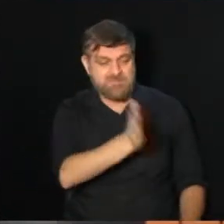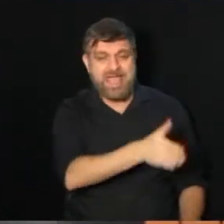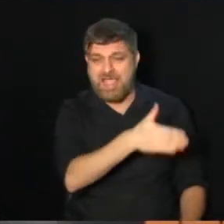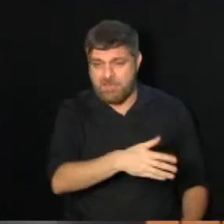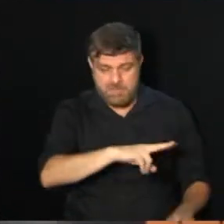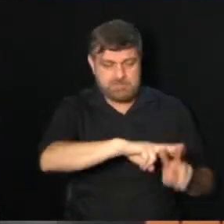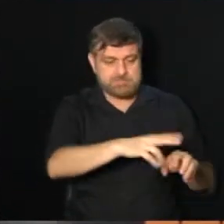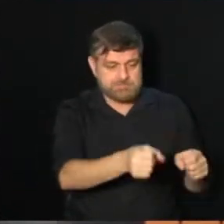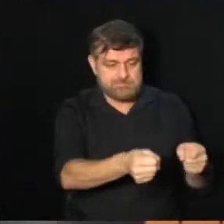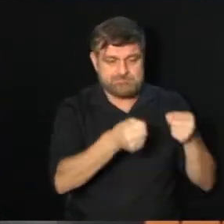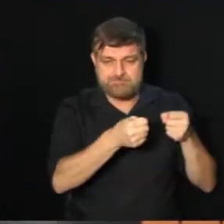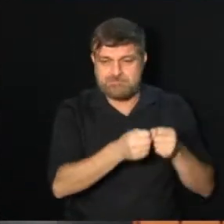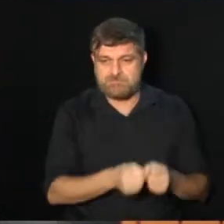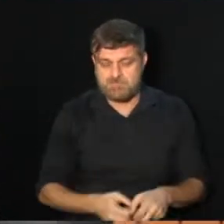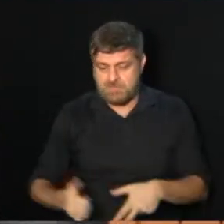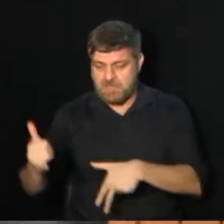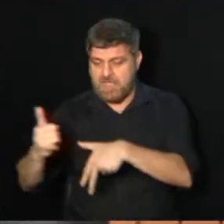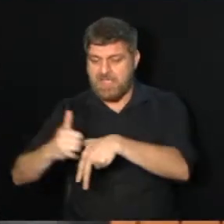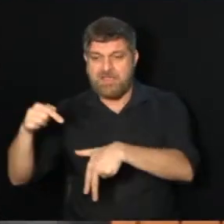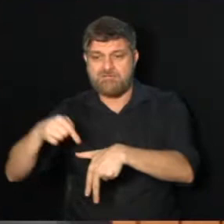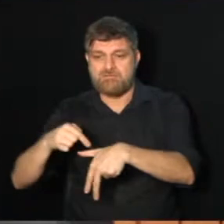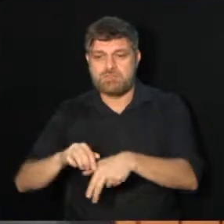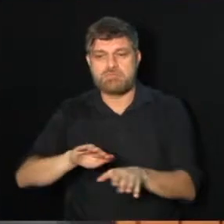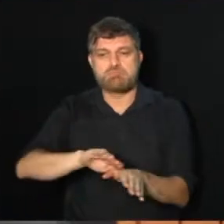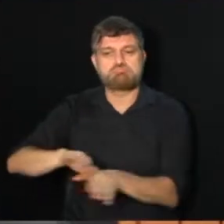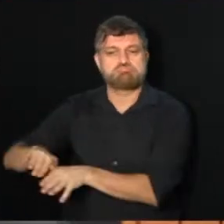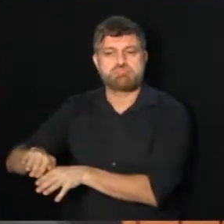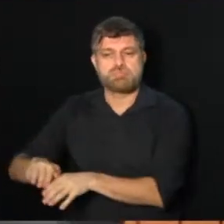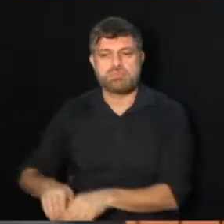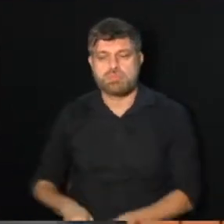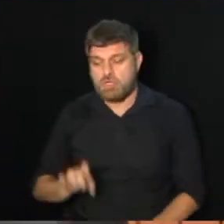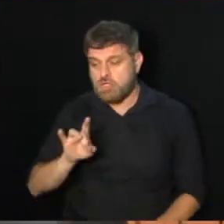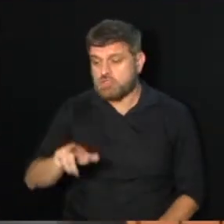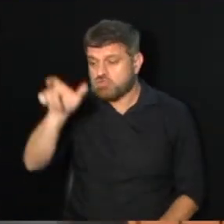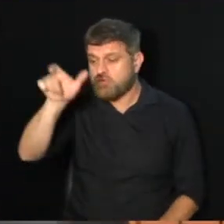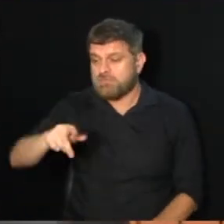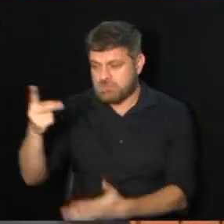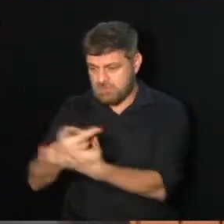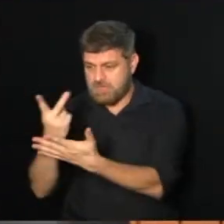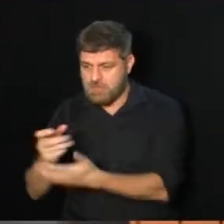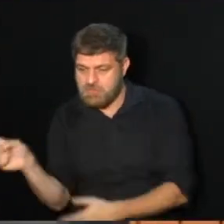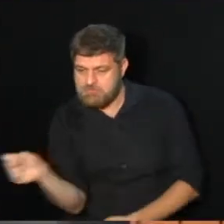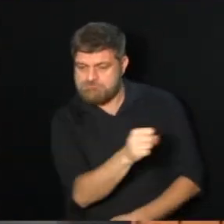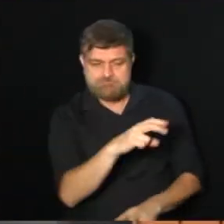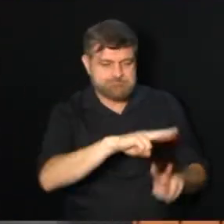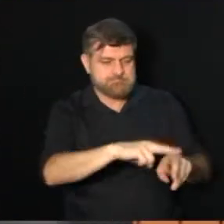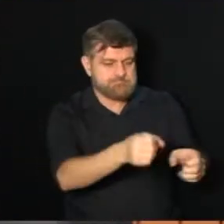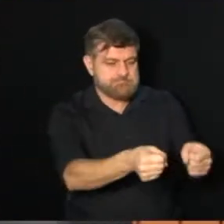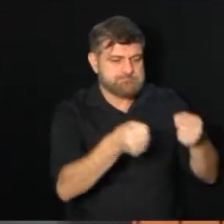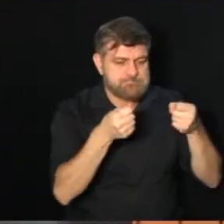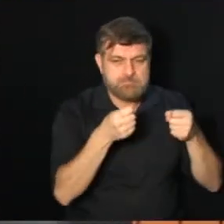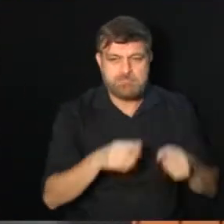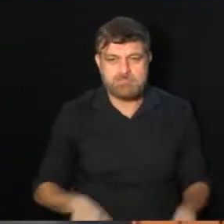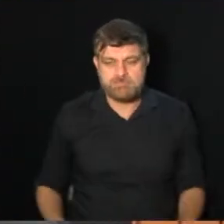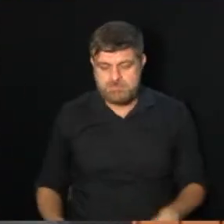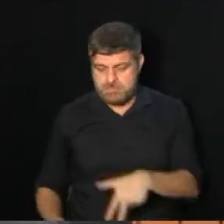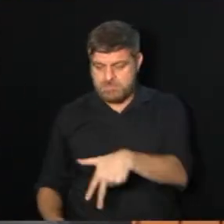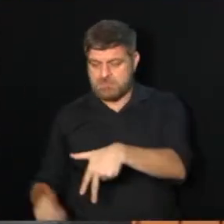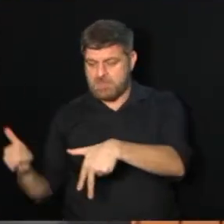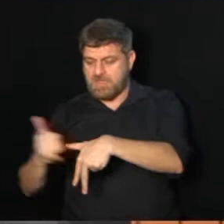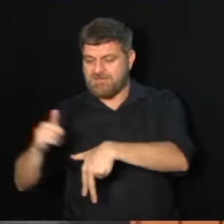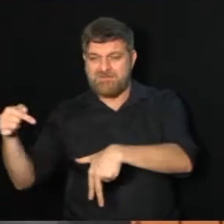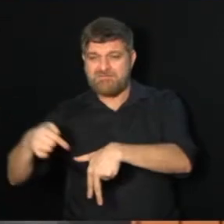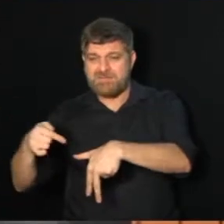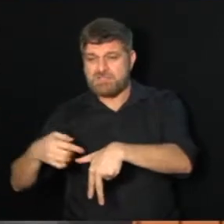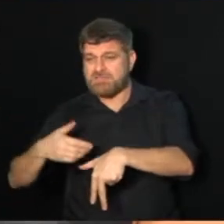a vítima é deixada de lado dentro desse sistema retributivo, vereador. A vítima é identificada e ela atua praticamente como uma